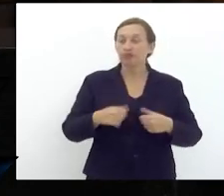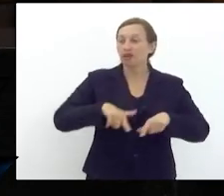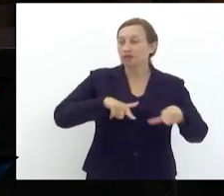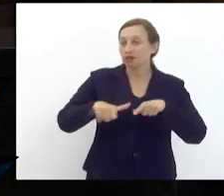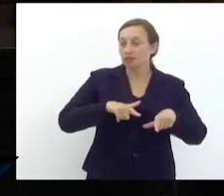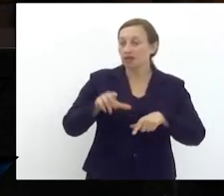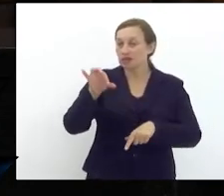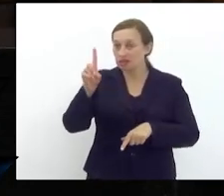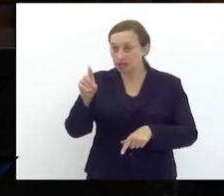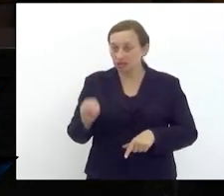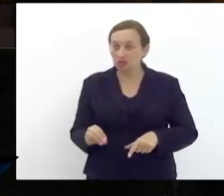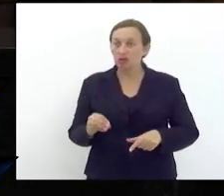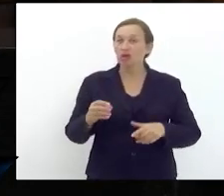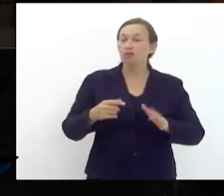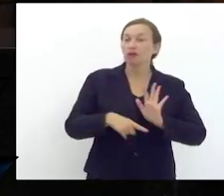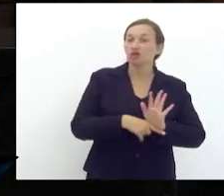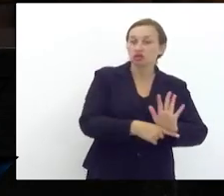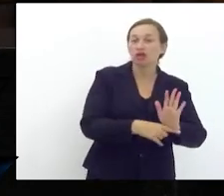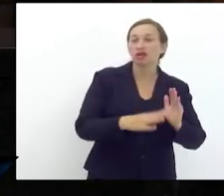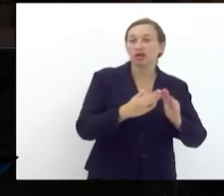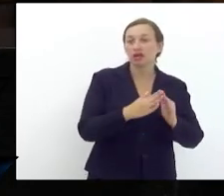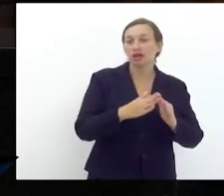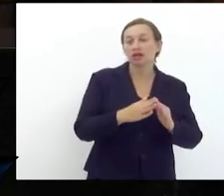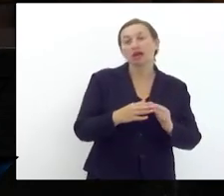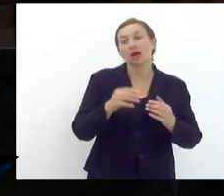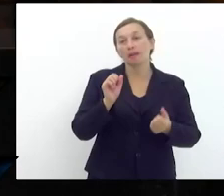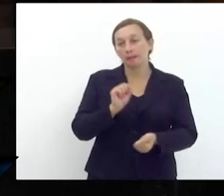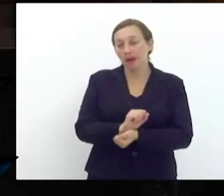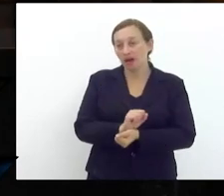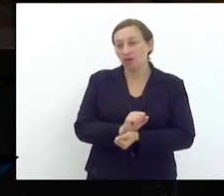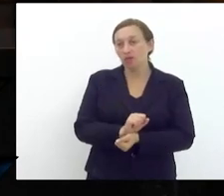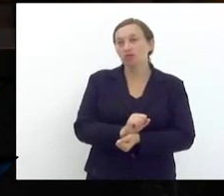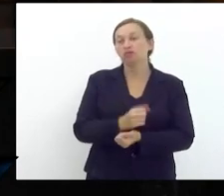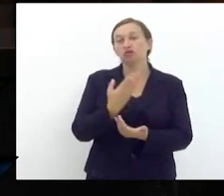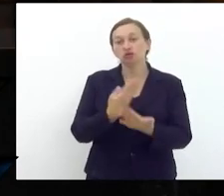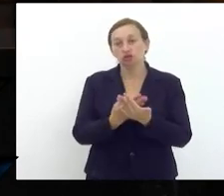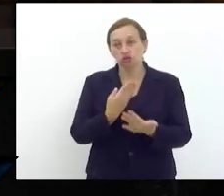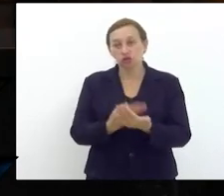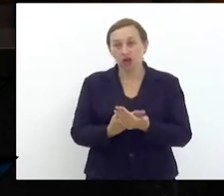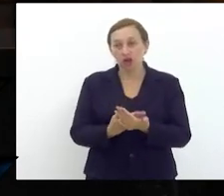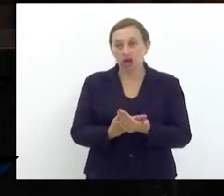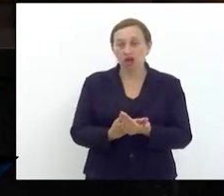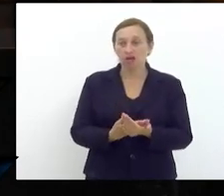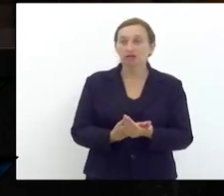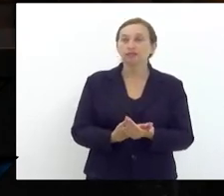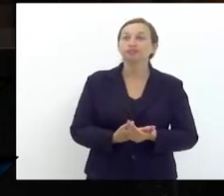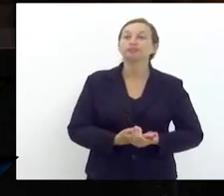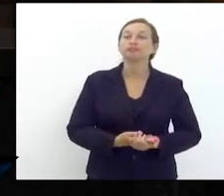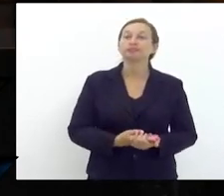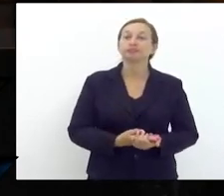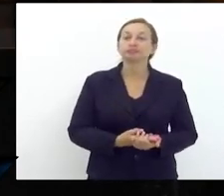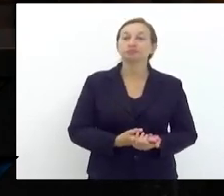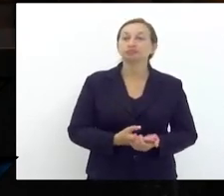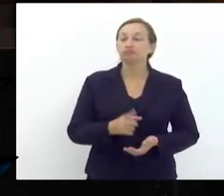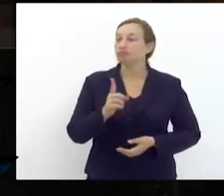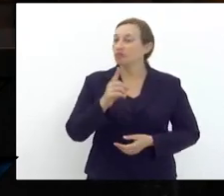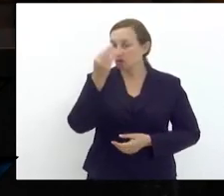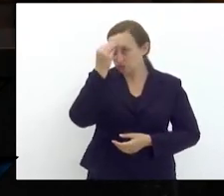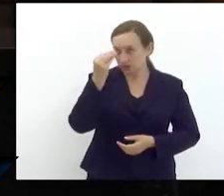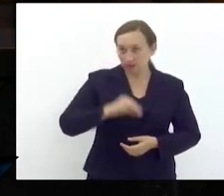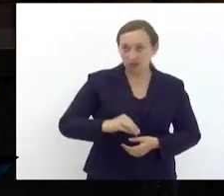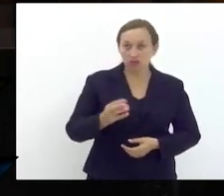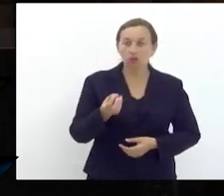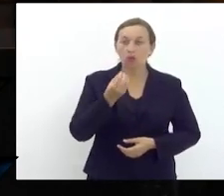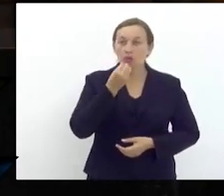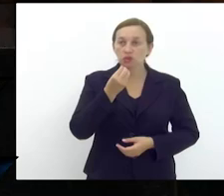cedo para ajudar em casa e por isso forçosamente saíram da escola evadiram das unidades de ensino mas não desistam dessa